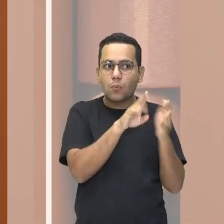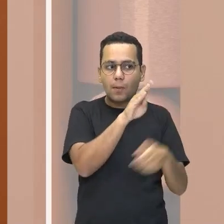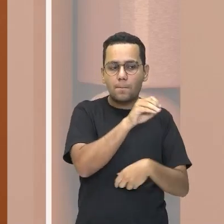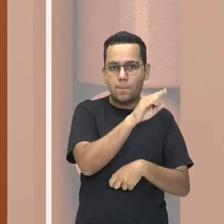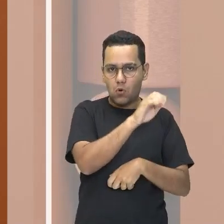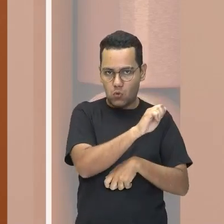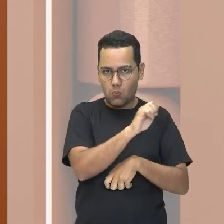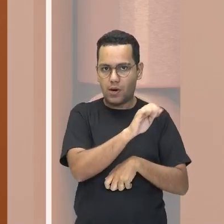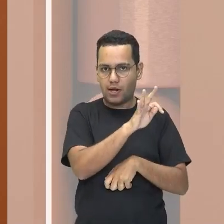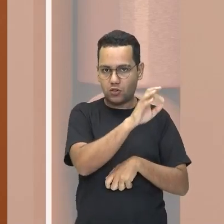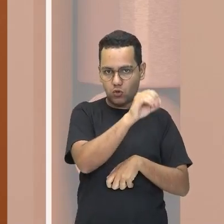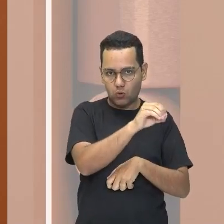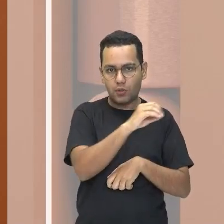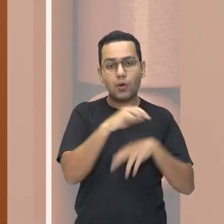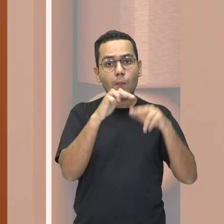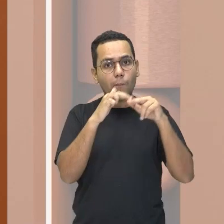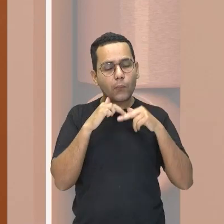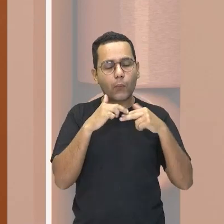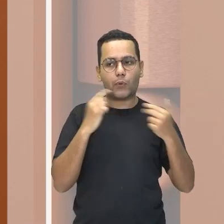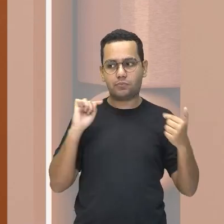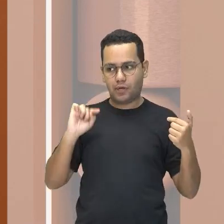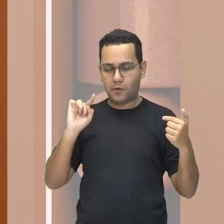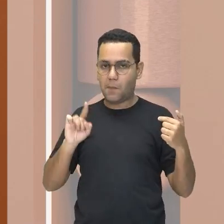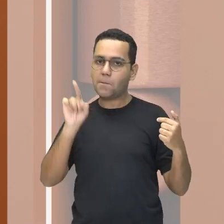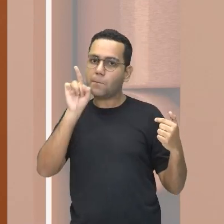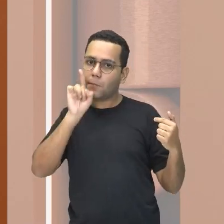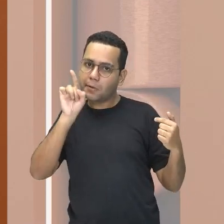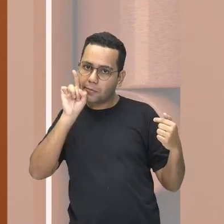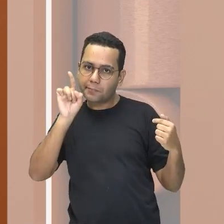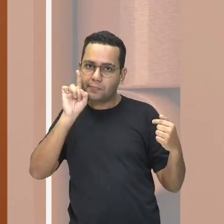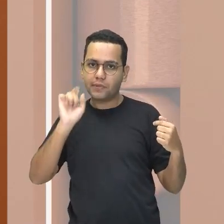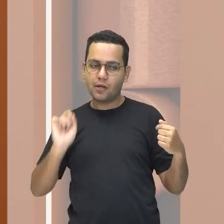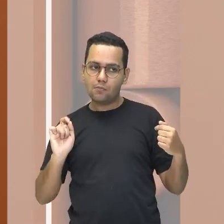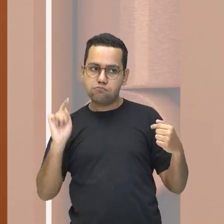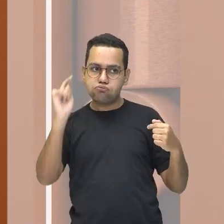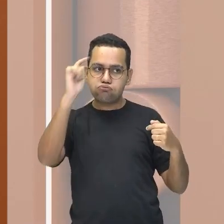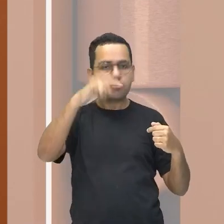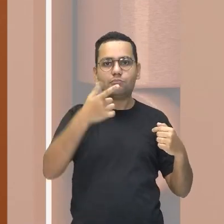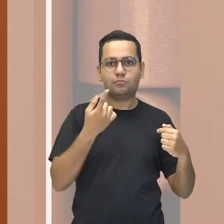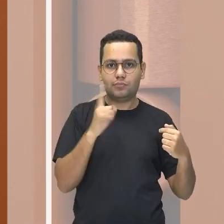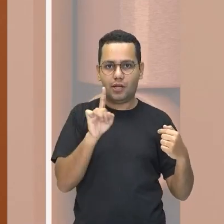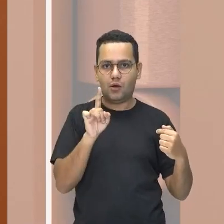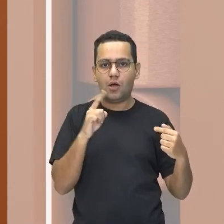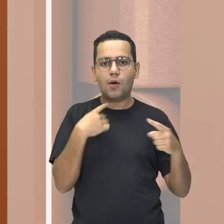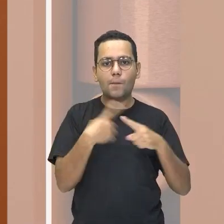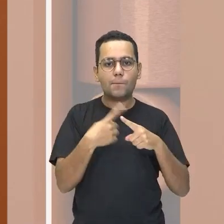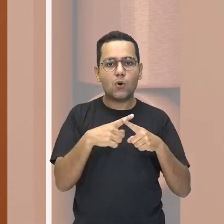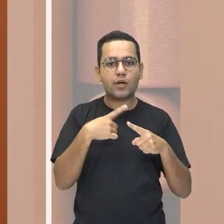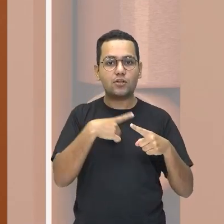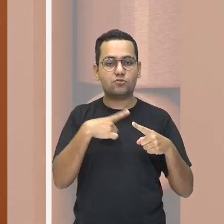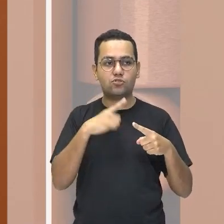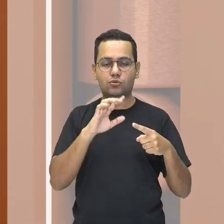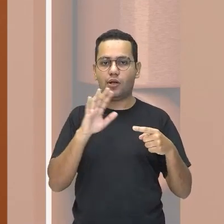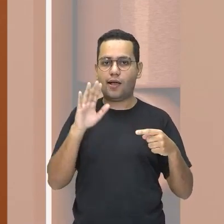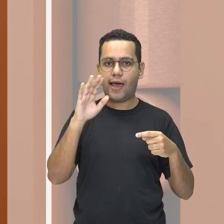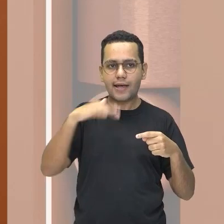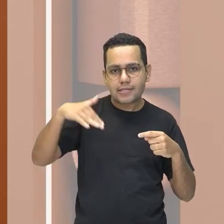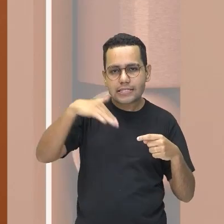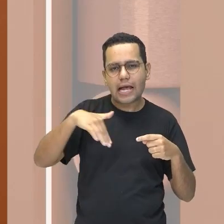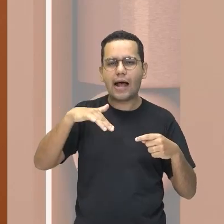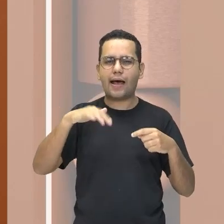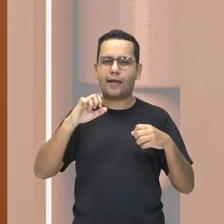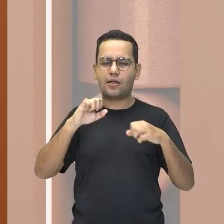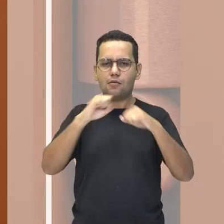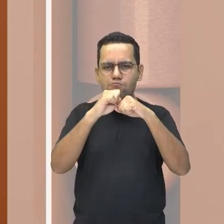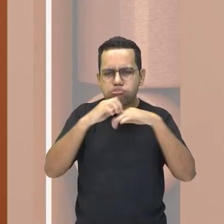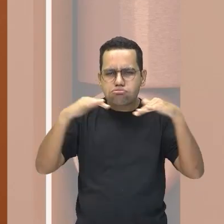a atacar os soviéticos porque sabia que uma retaliação poderia ser de ordem nuclear, e os soviéticos